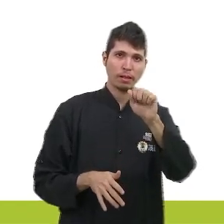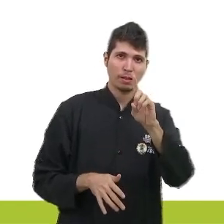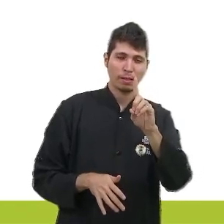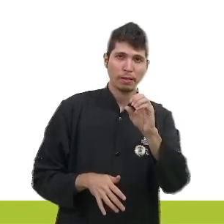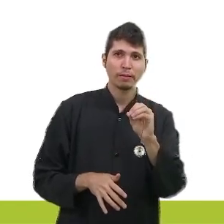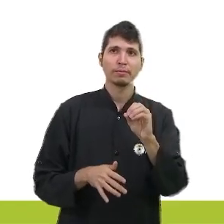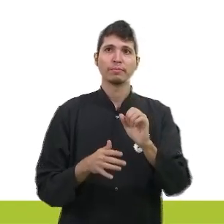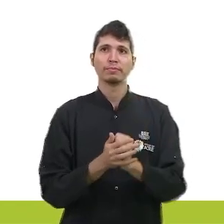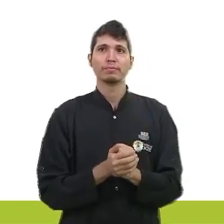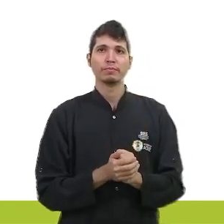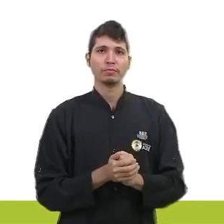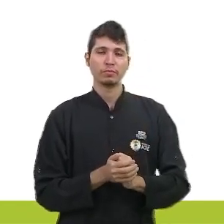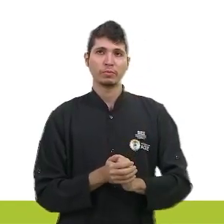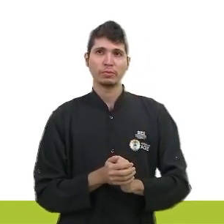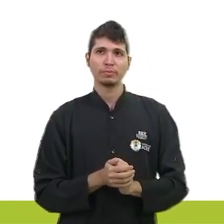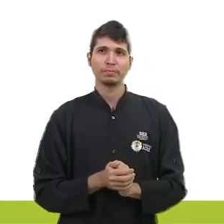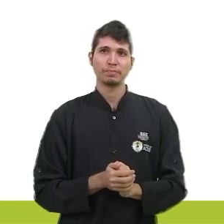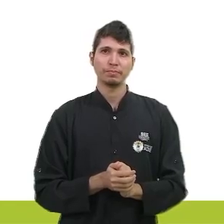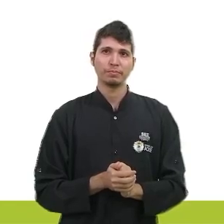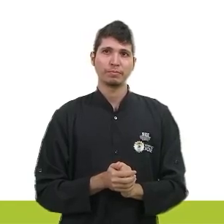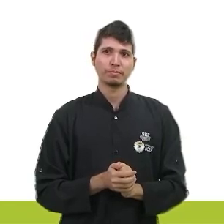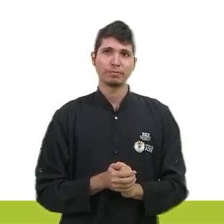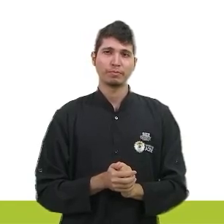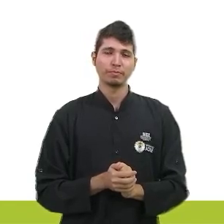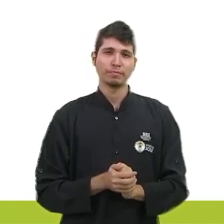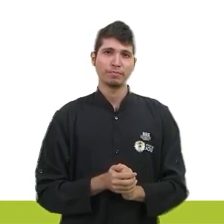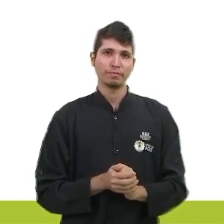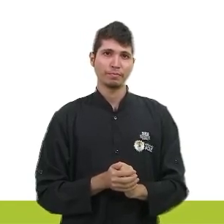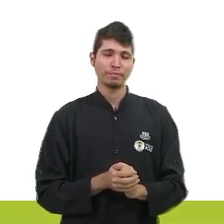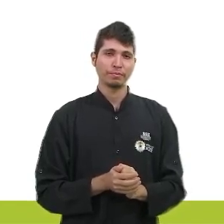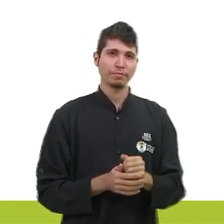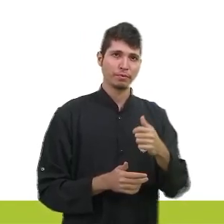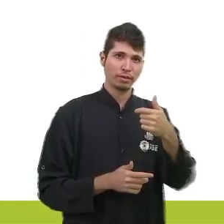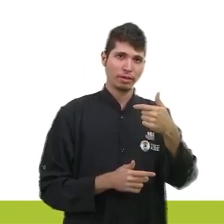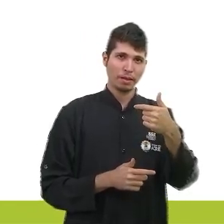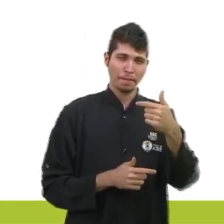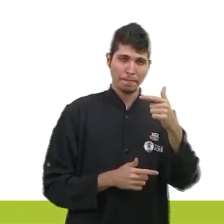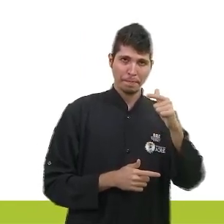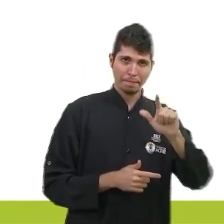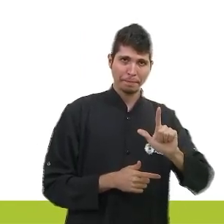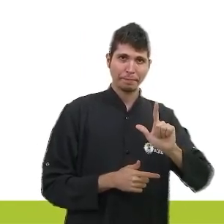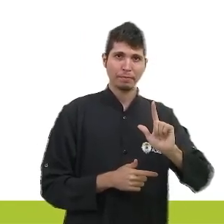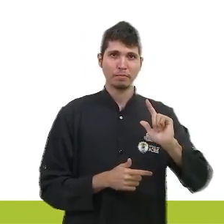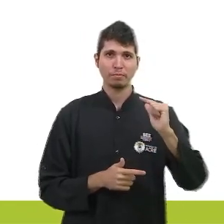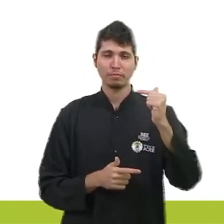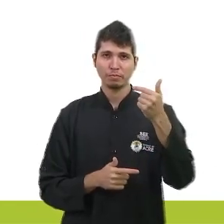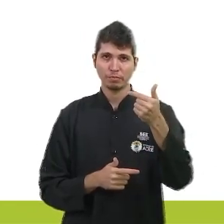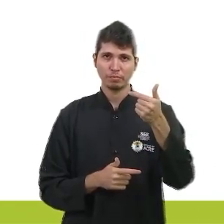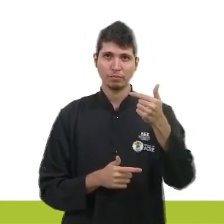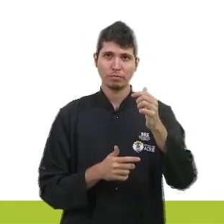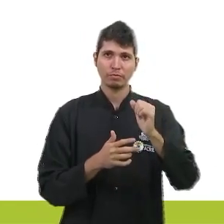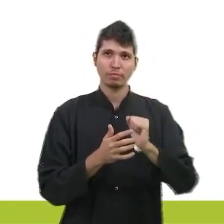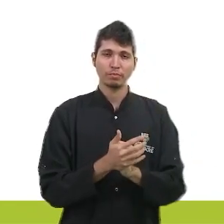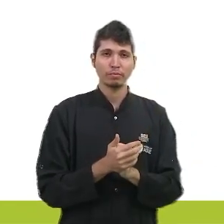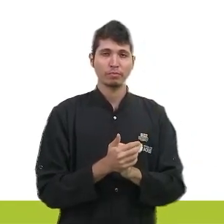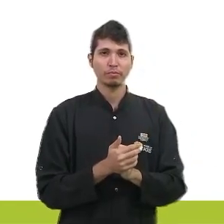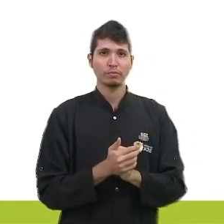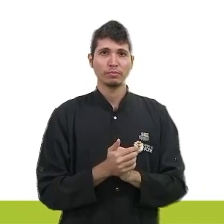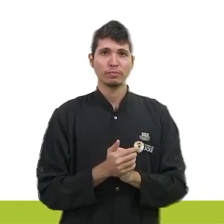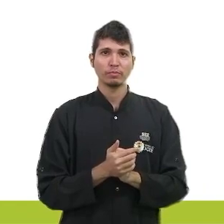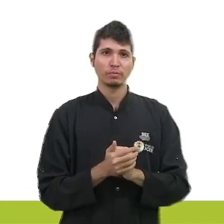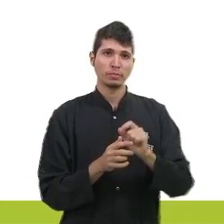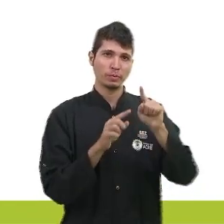2. E aqui seja L sobre 2. Tudo bem? Um triângulo equilátero, ele tem